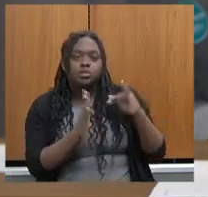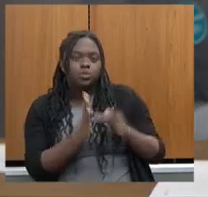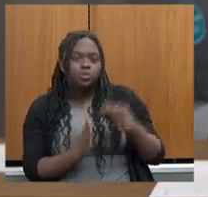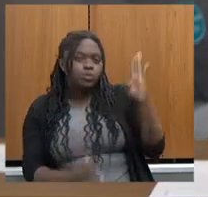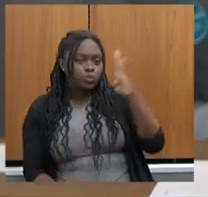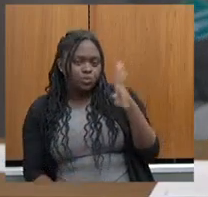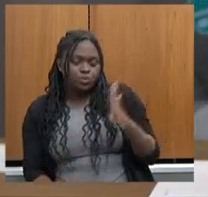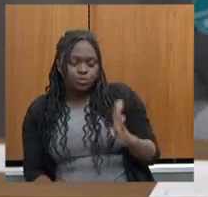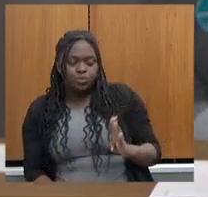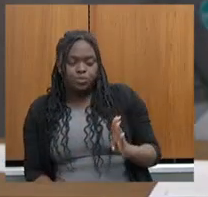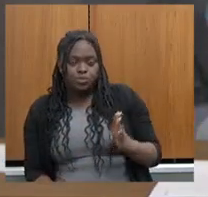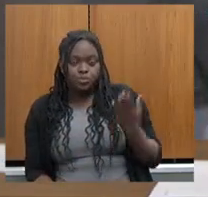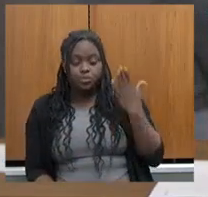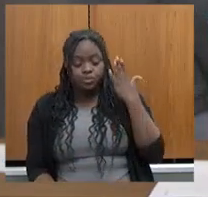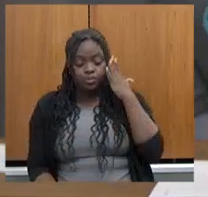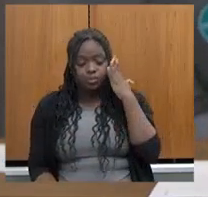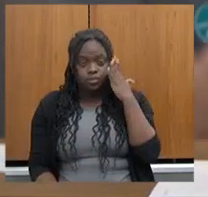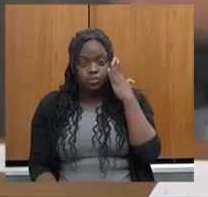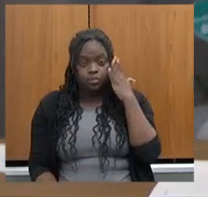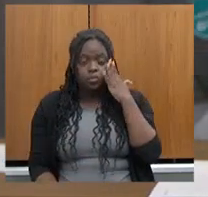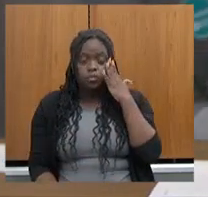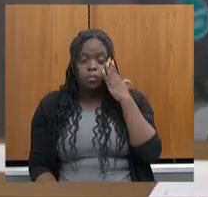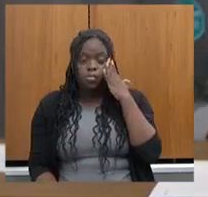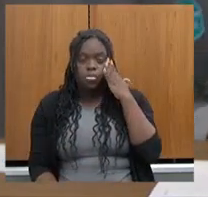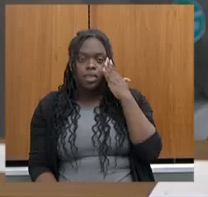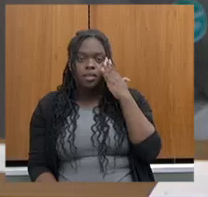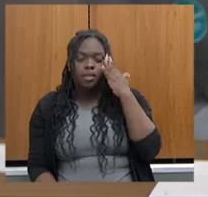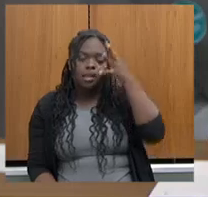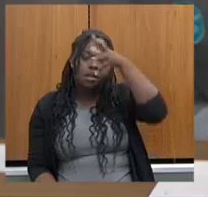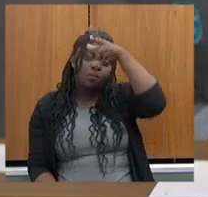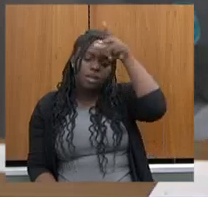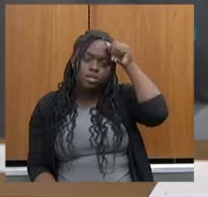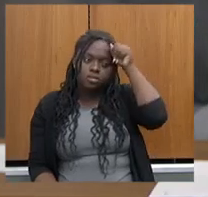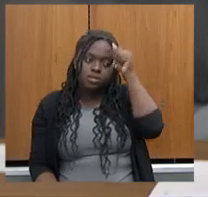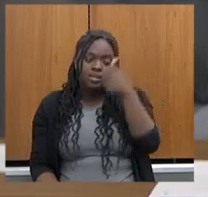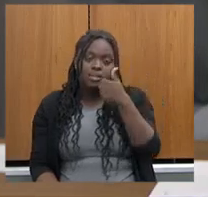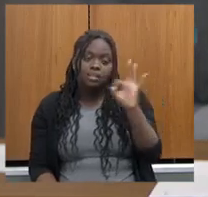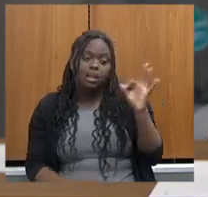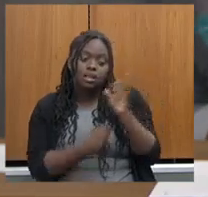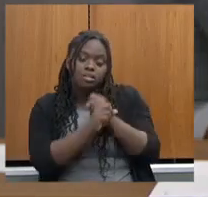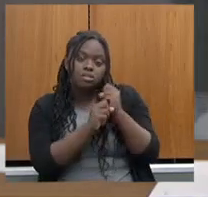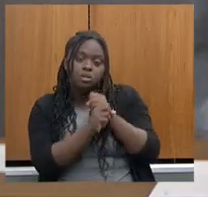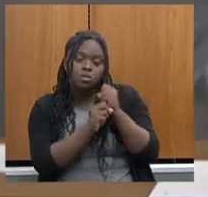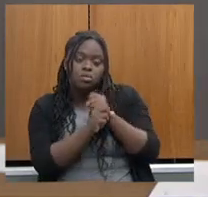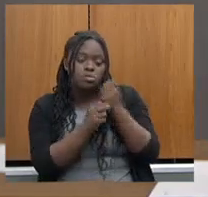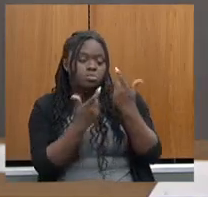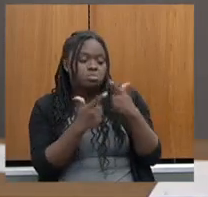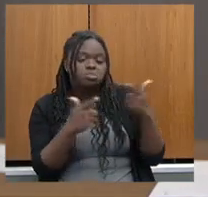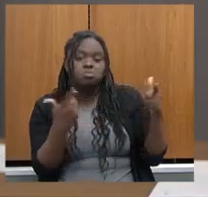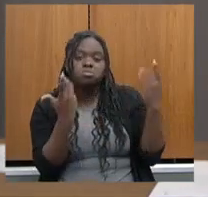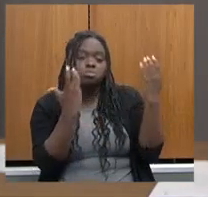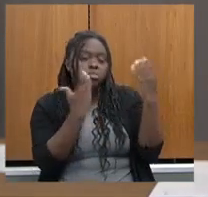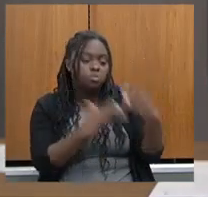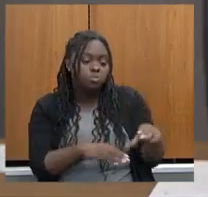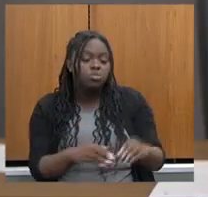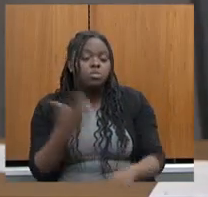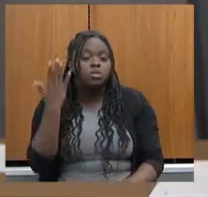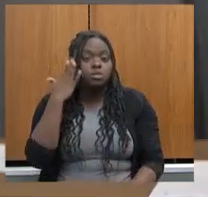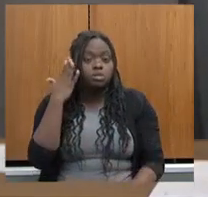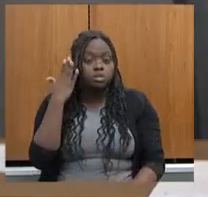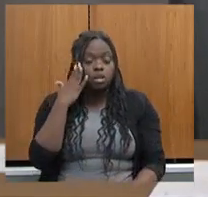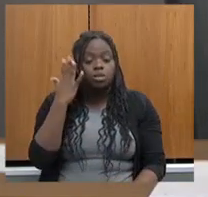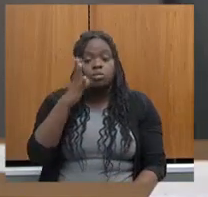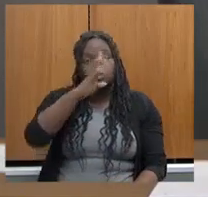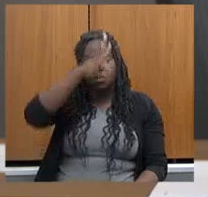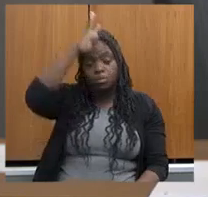Brasil eu sei que estado do Amazonas passou 10 anos sem concurso eu sei que o efetivo do